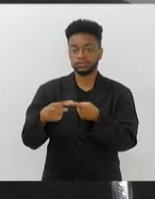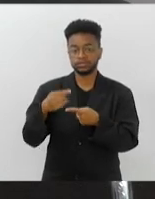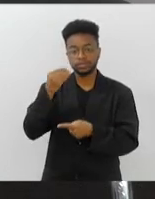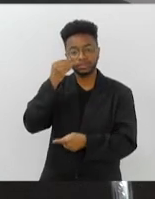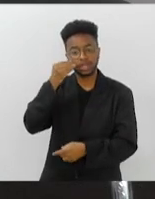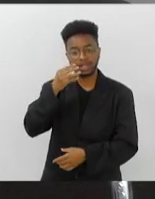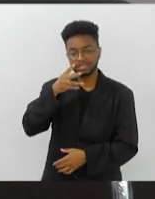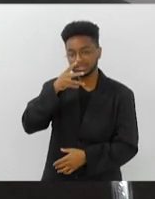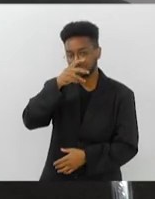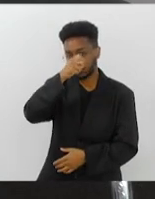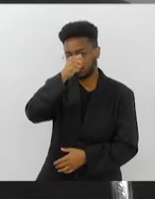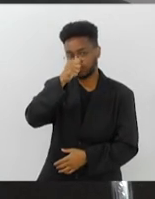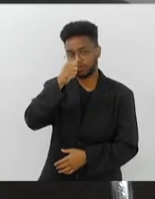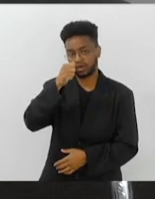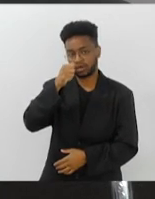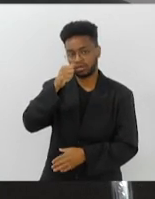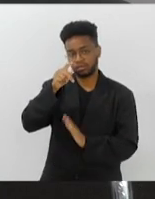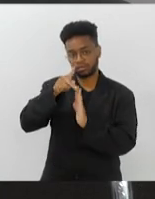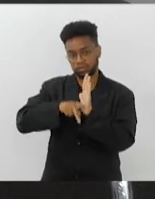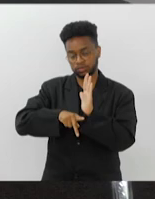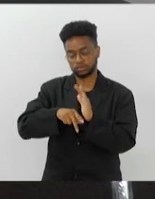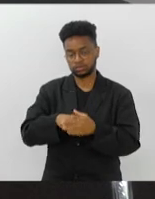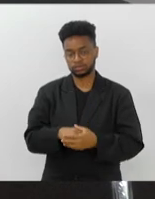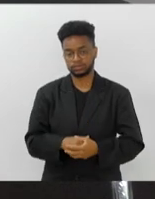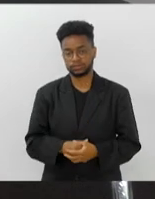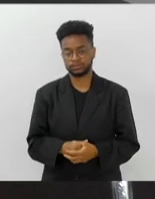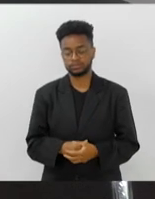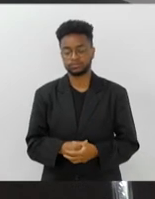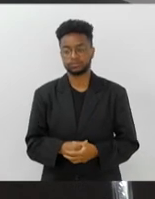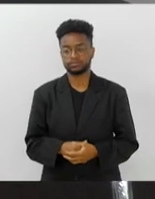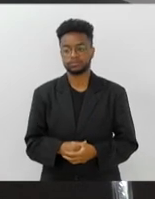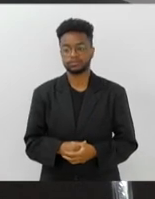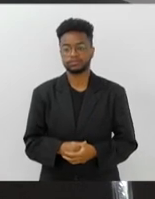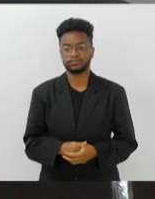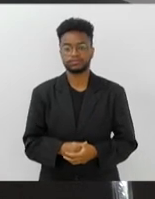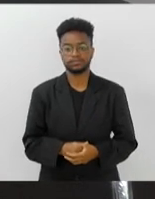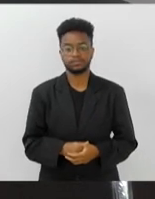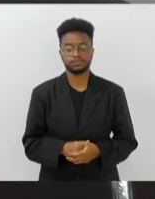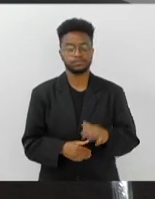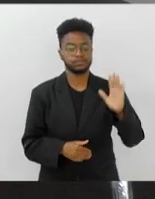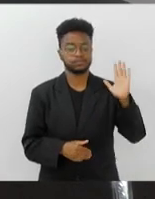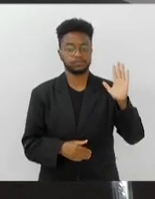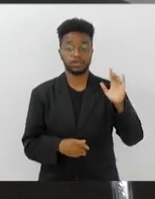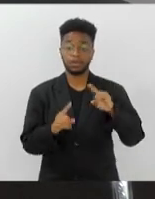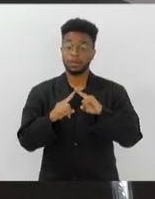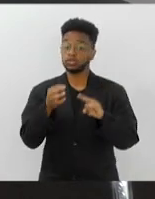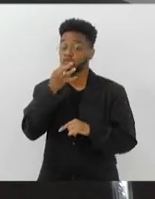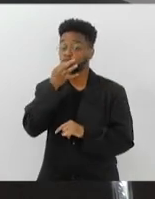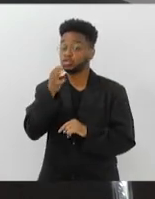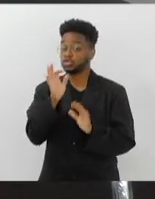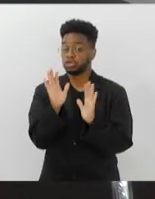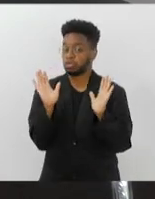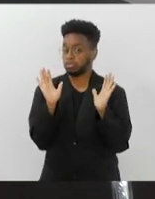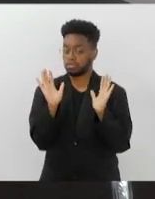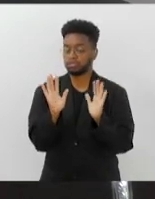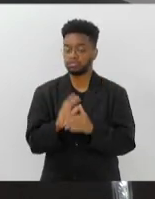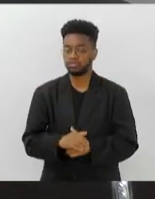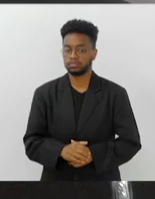salvar o projeto. Presidente. Deputado Mink. Mas é uma sugestão essa. Na